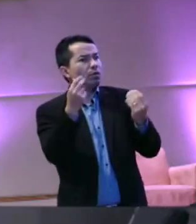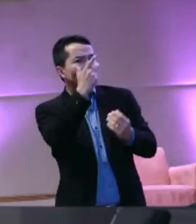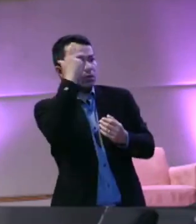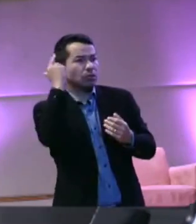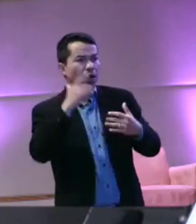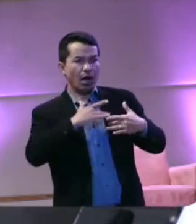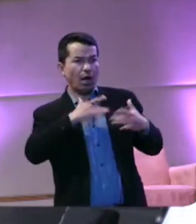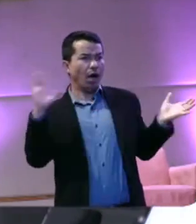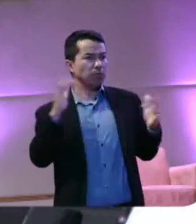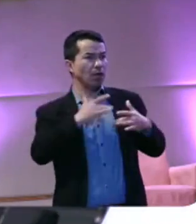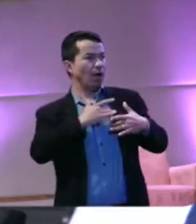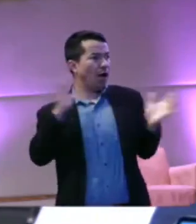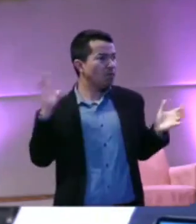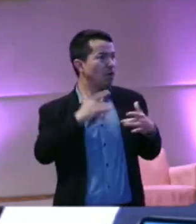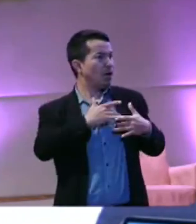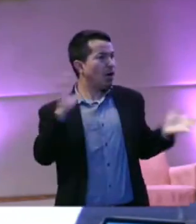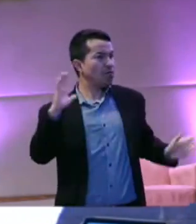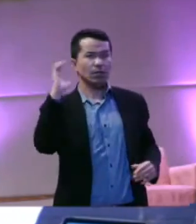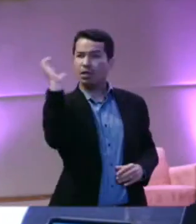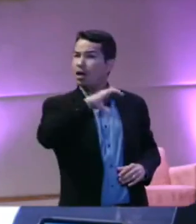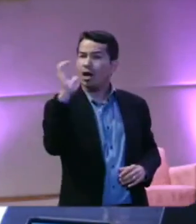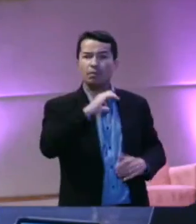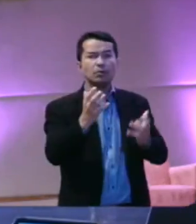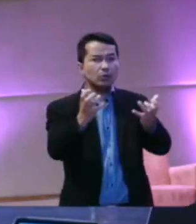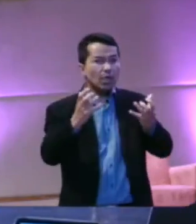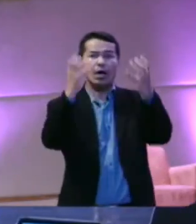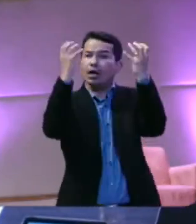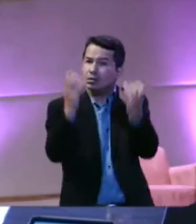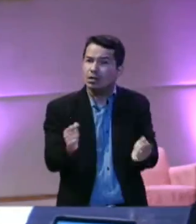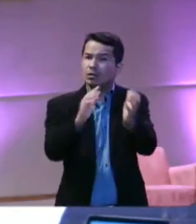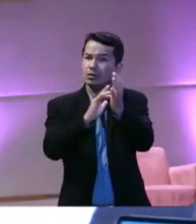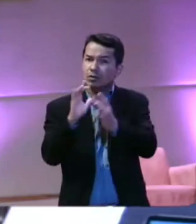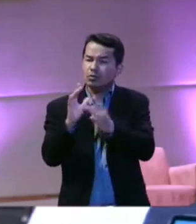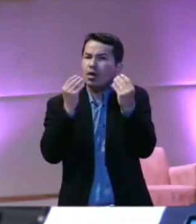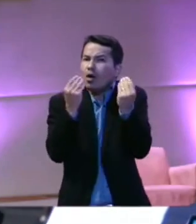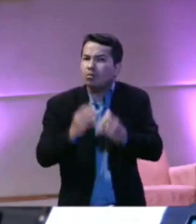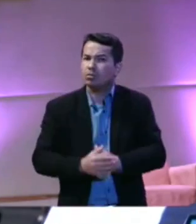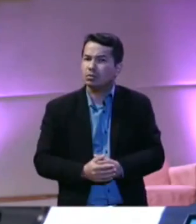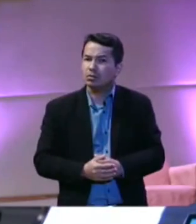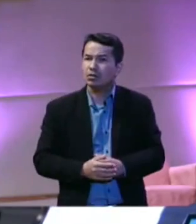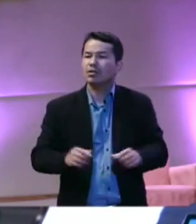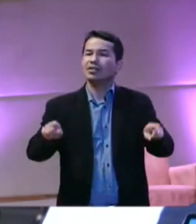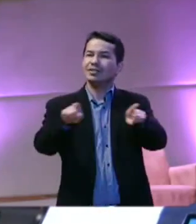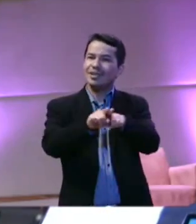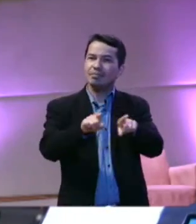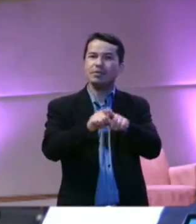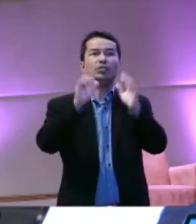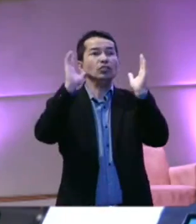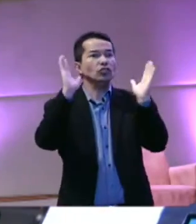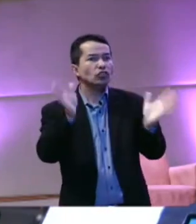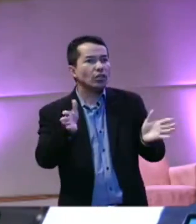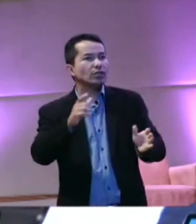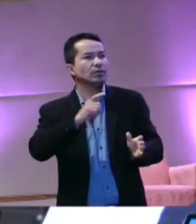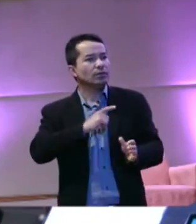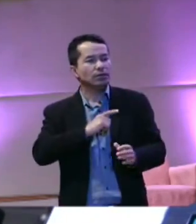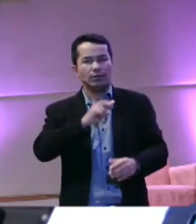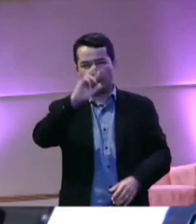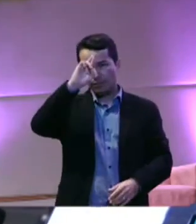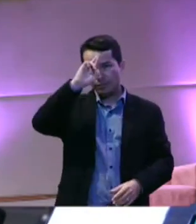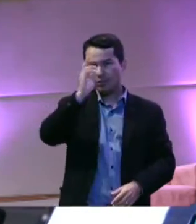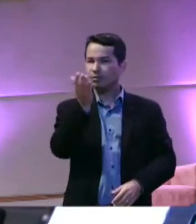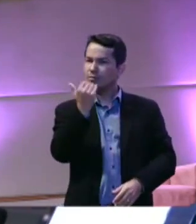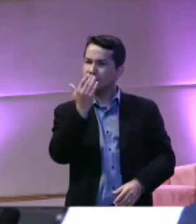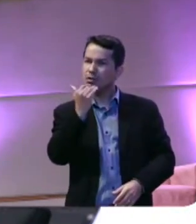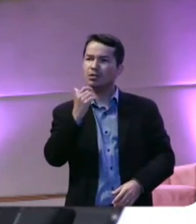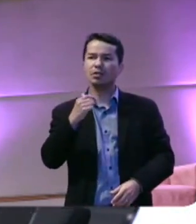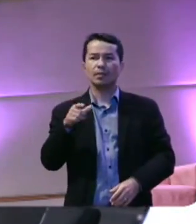um casal que eu ganhei para Jesus, discipulei, batizei, eles estão ali. Eles contaram que estavam indo almoçar na casa